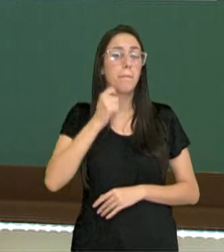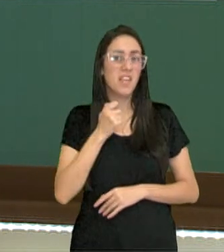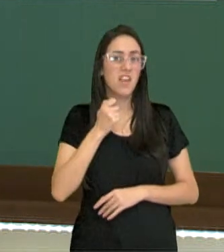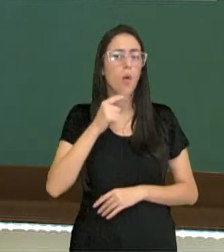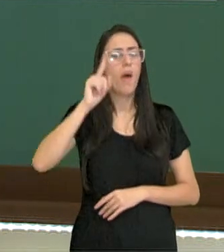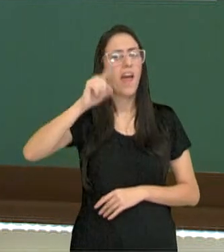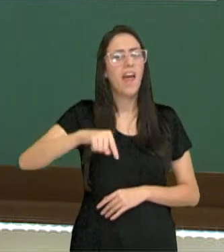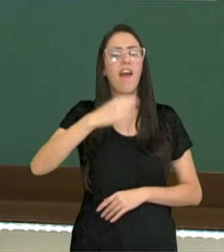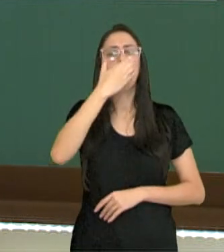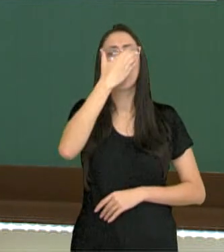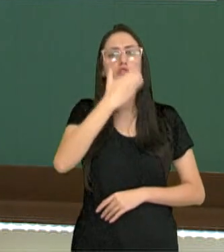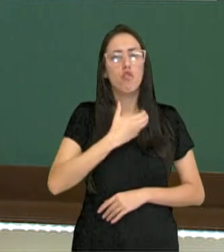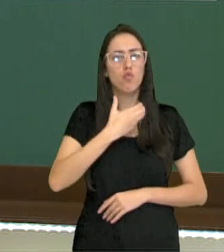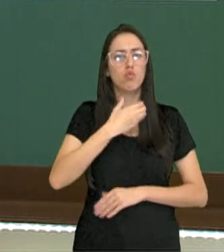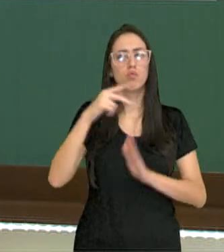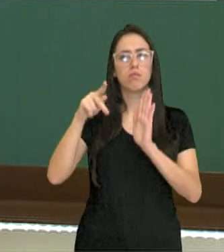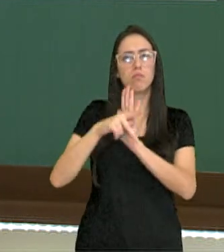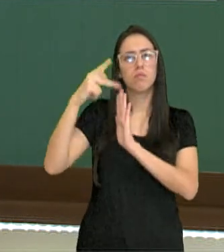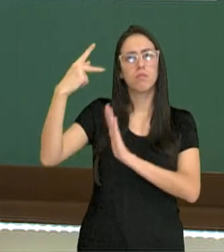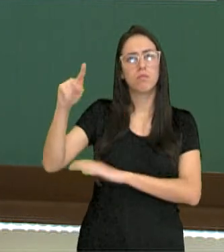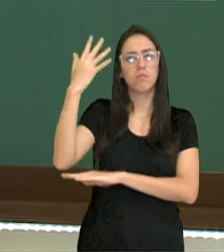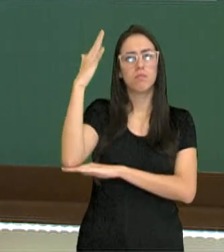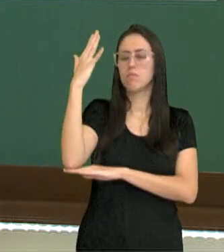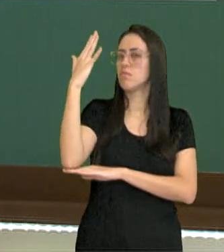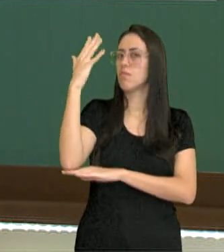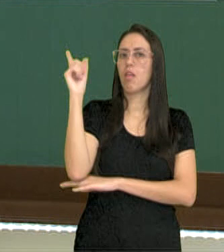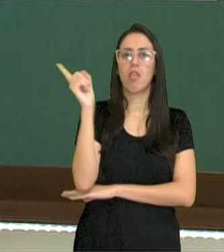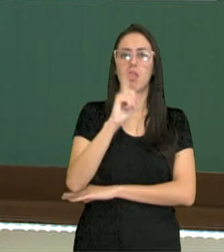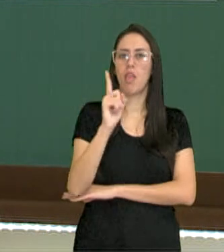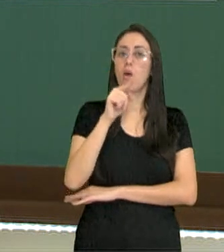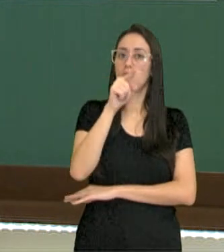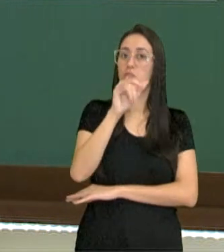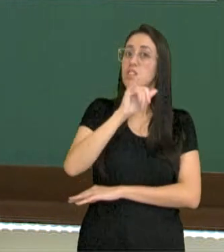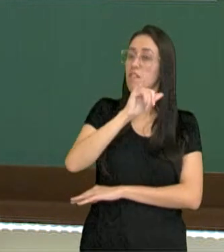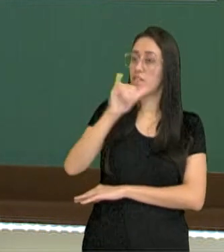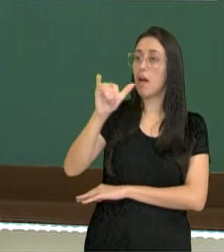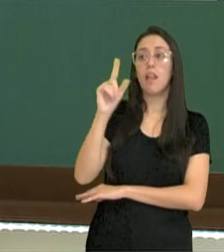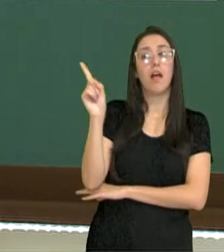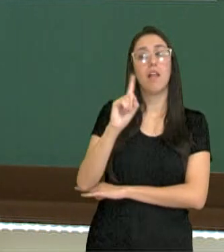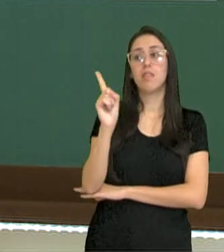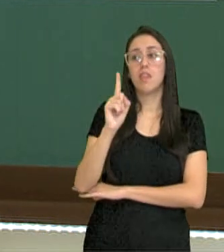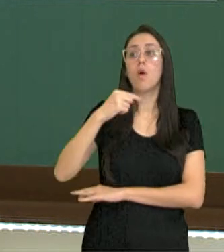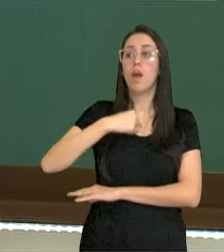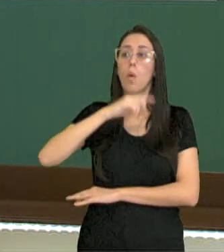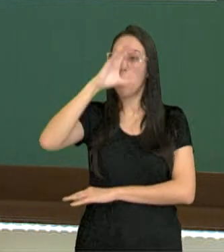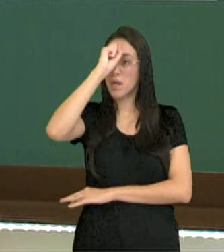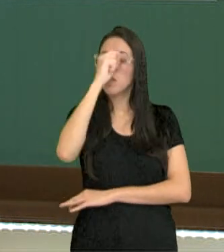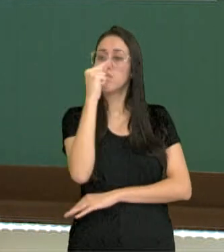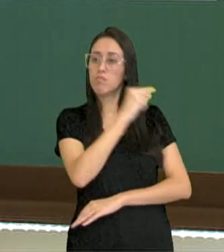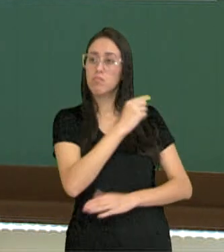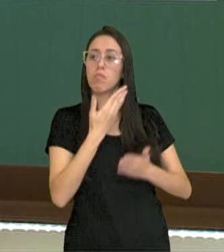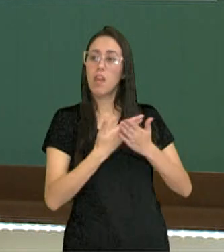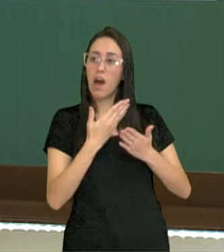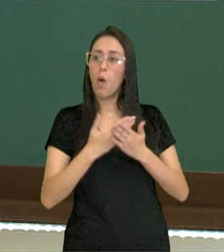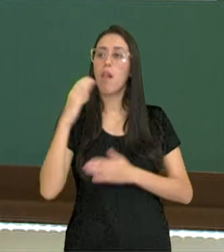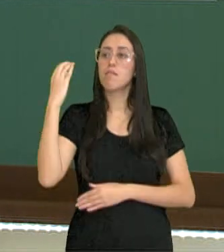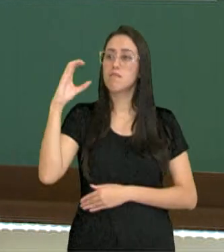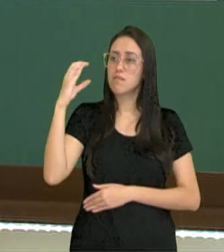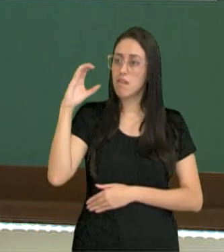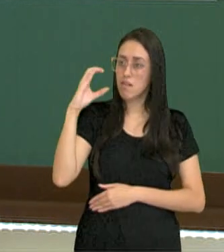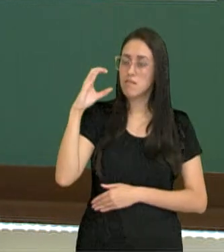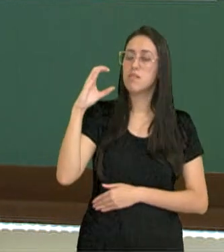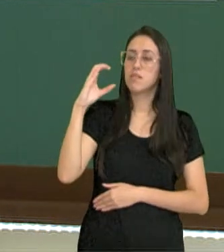pinheiro? Quando você ouvir uma pessoa falar isso, você vai falar, não, eu aprendi na aula de ciências. As